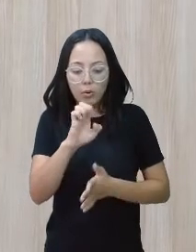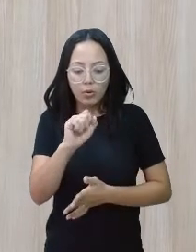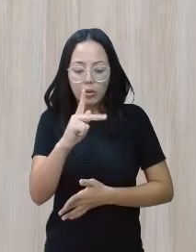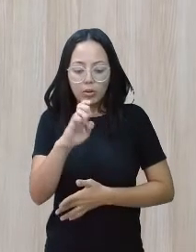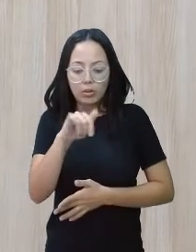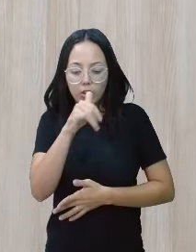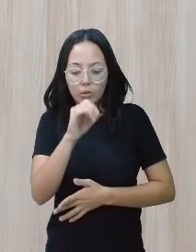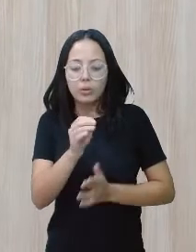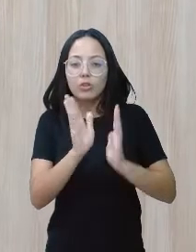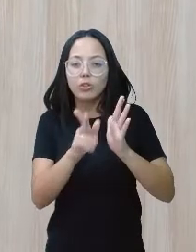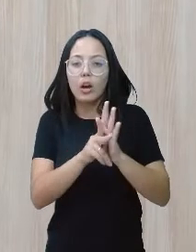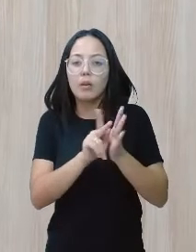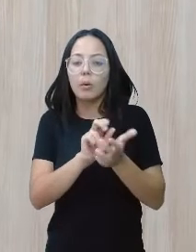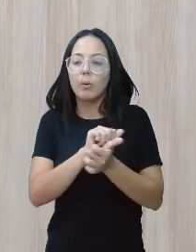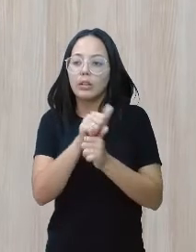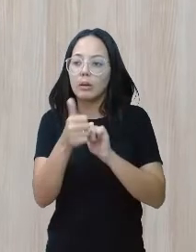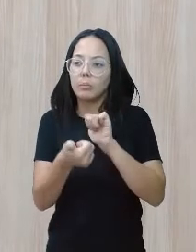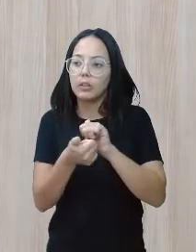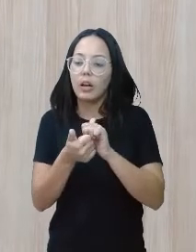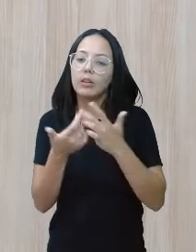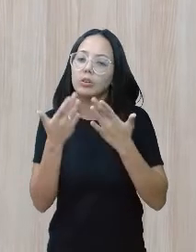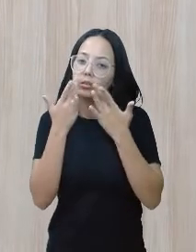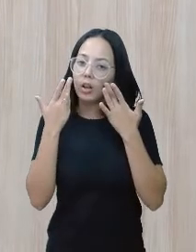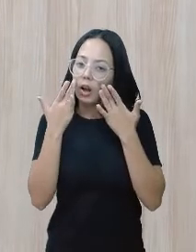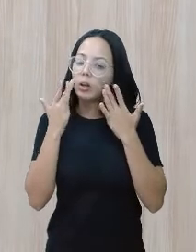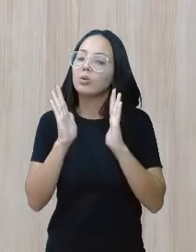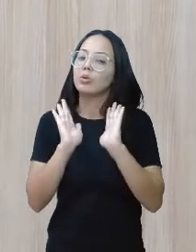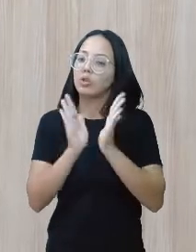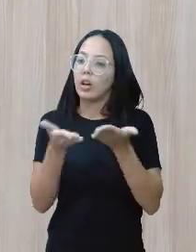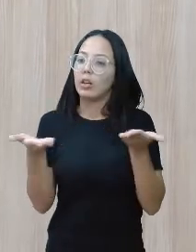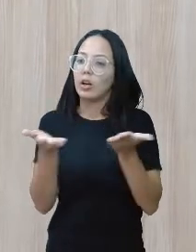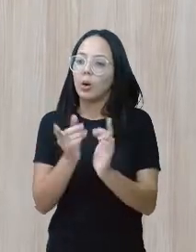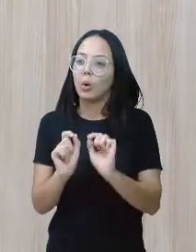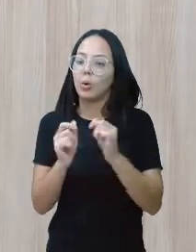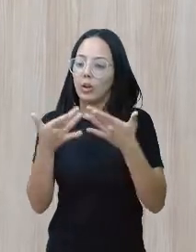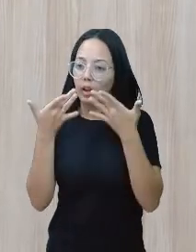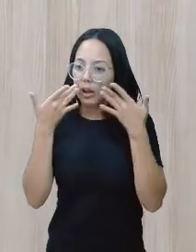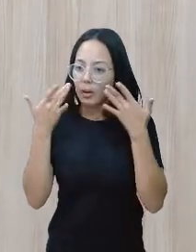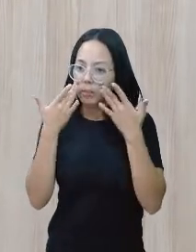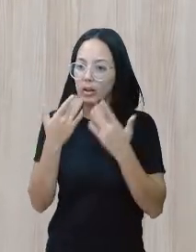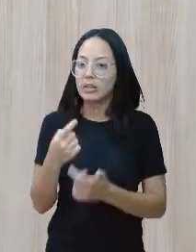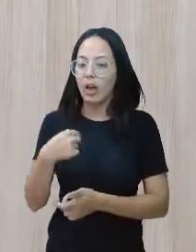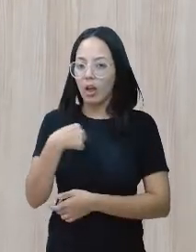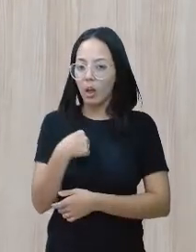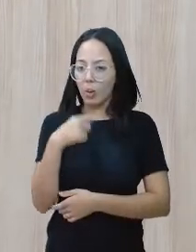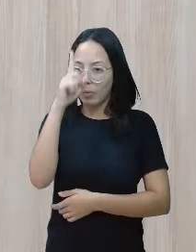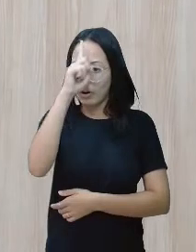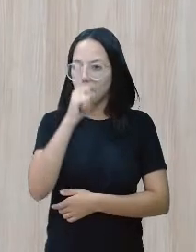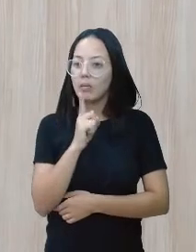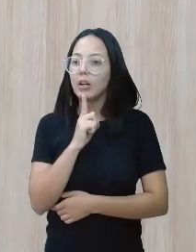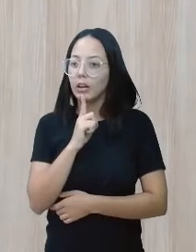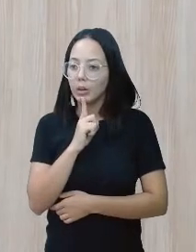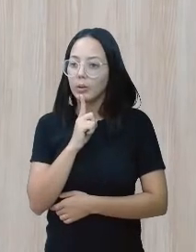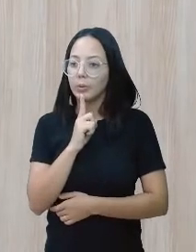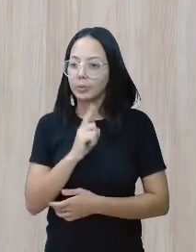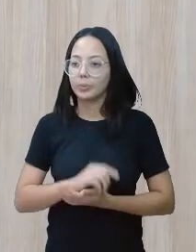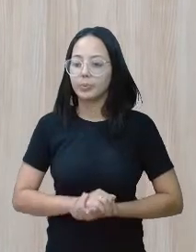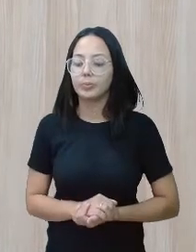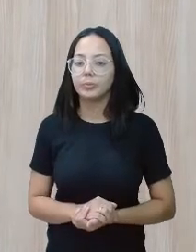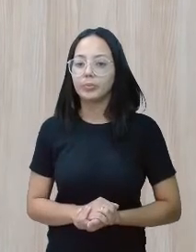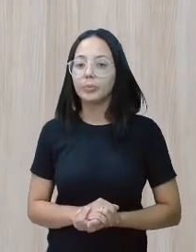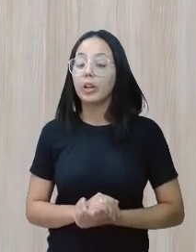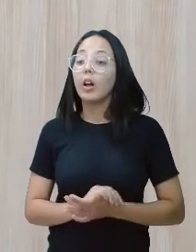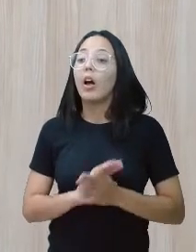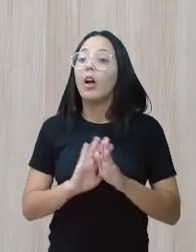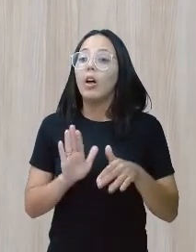foi já adaptada para o teatro e se tornou essa peça aqui, Eu Amarelo, Carolina Maria de Jesus. Então, a